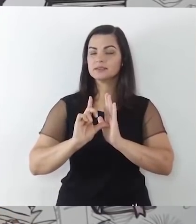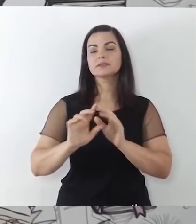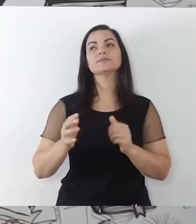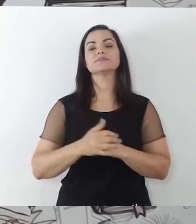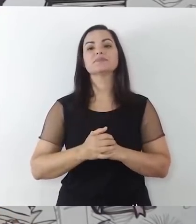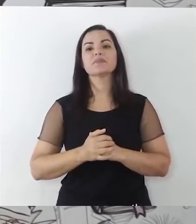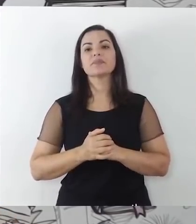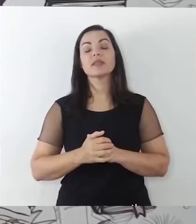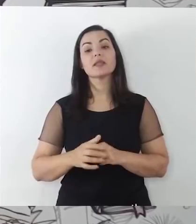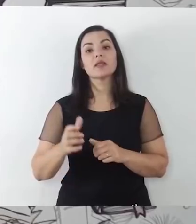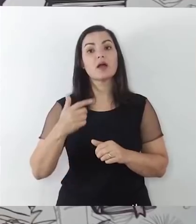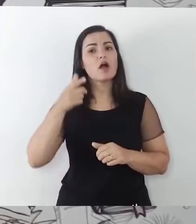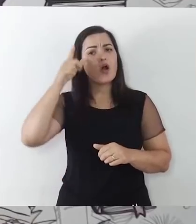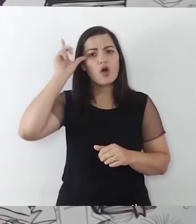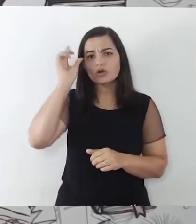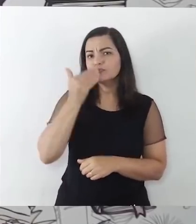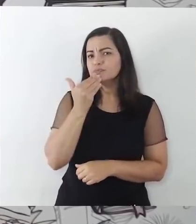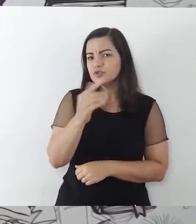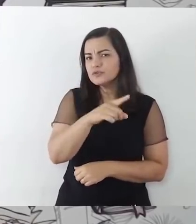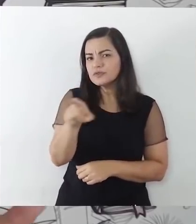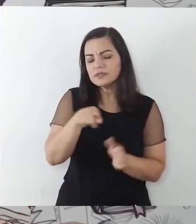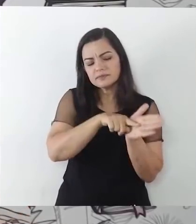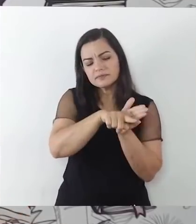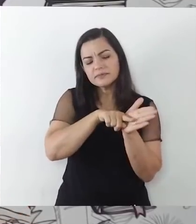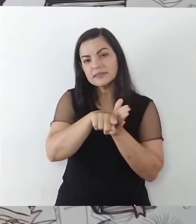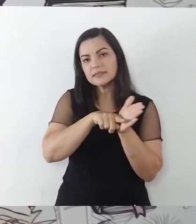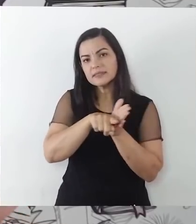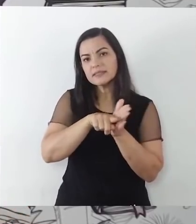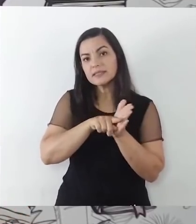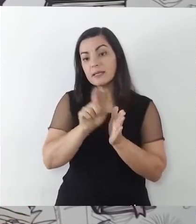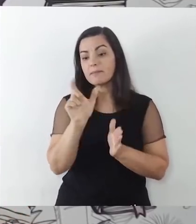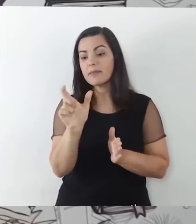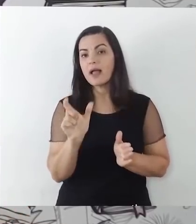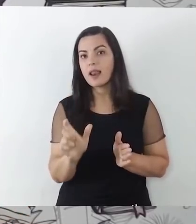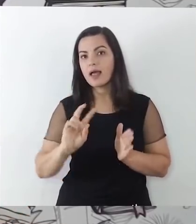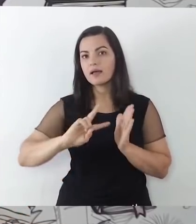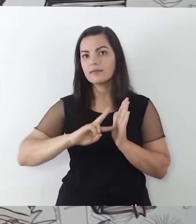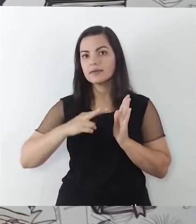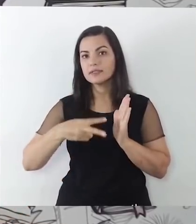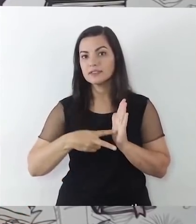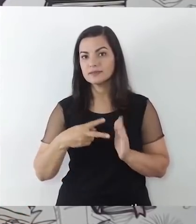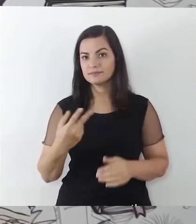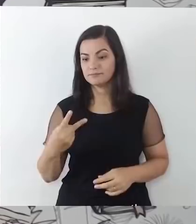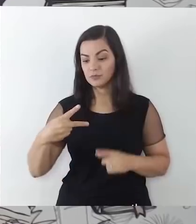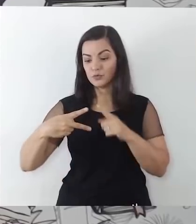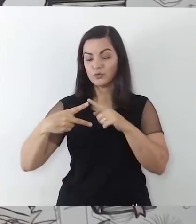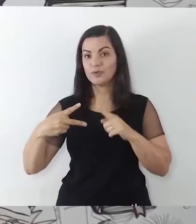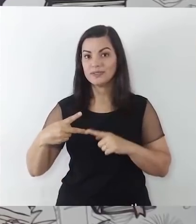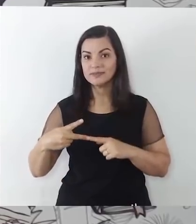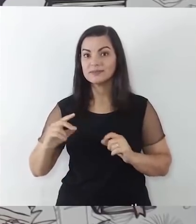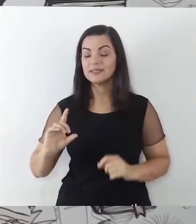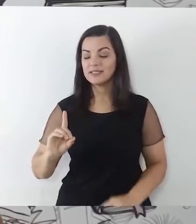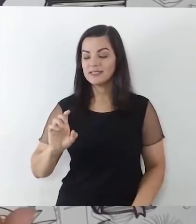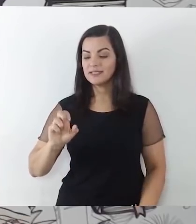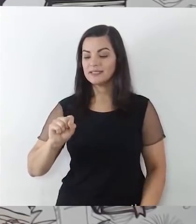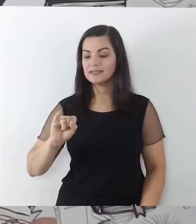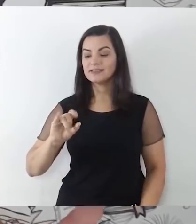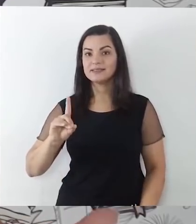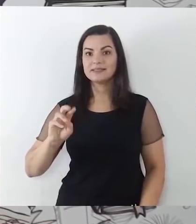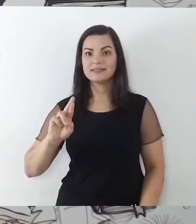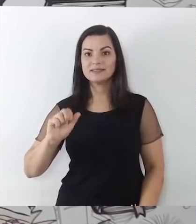ficar atento no seguinte, presta atenção na Pro. Você vai ter lá semana 1,